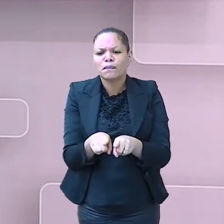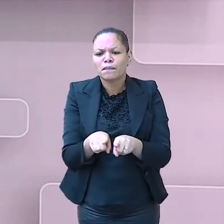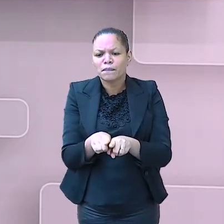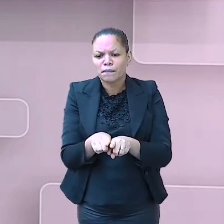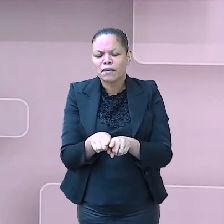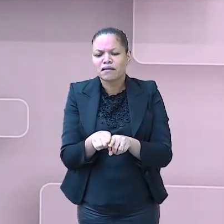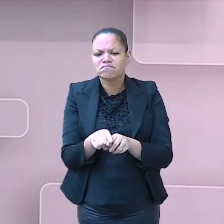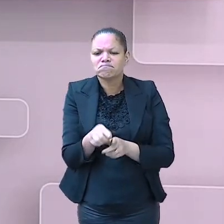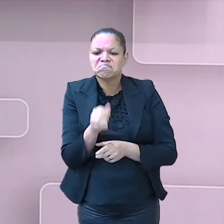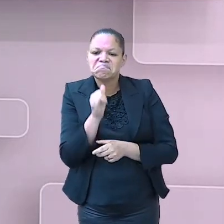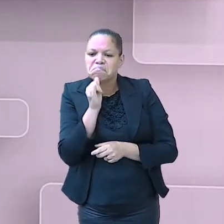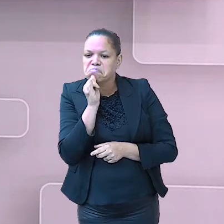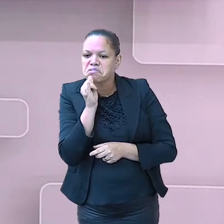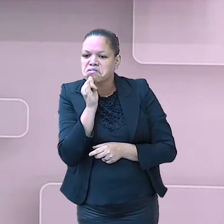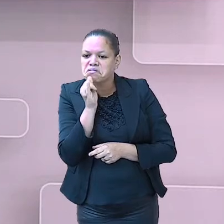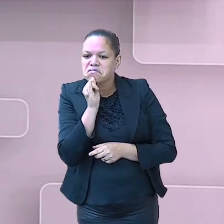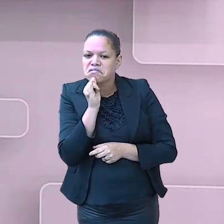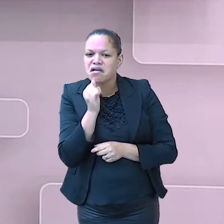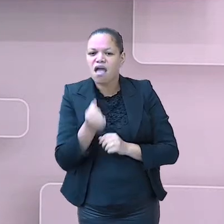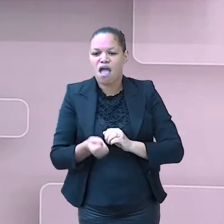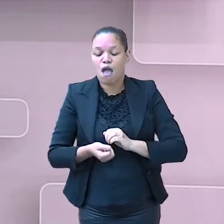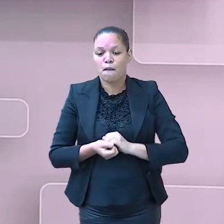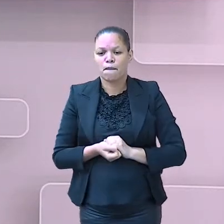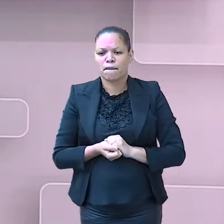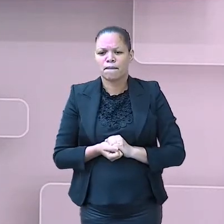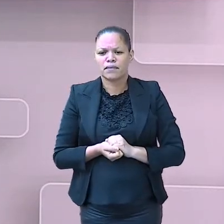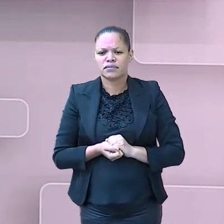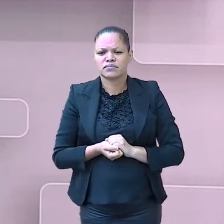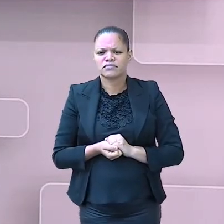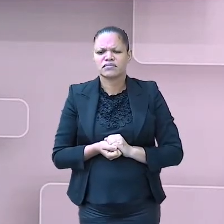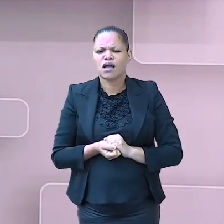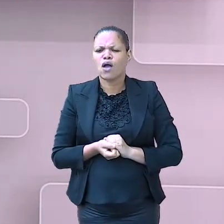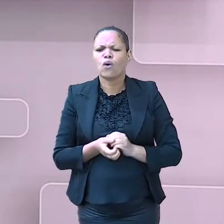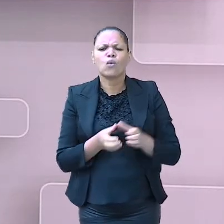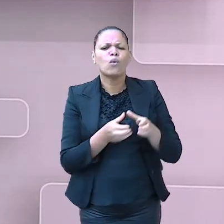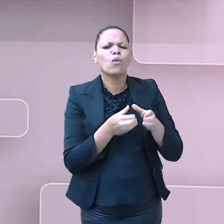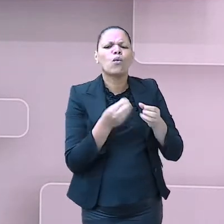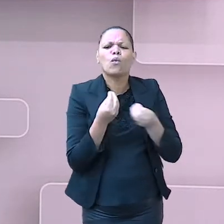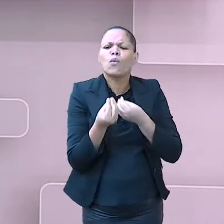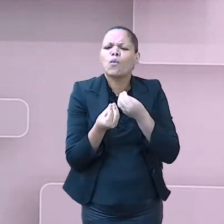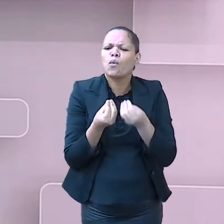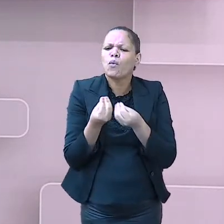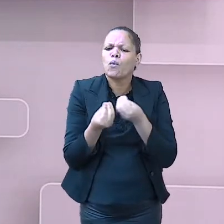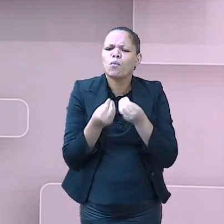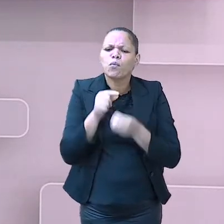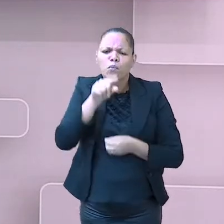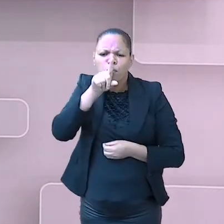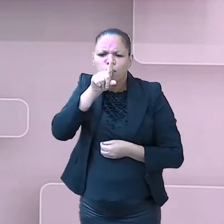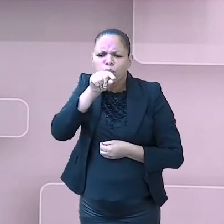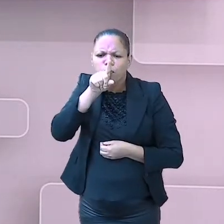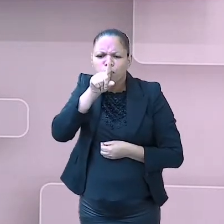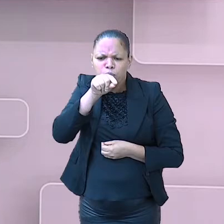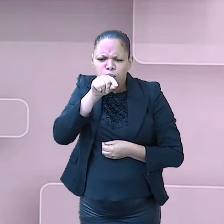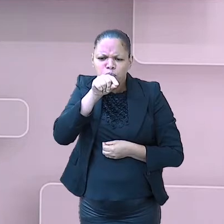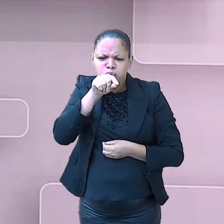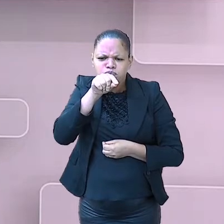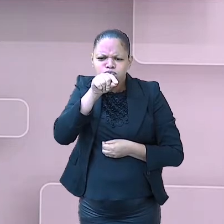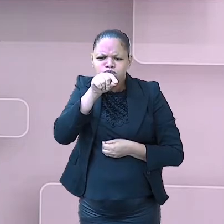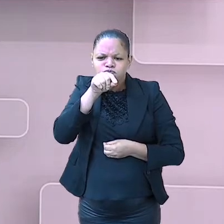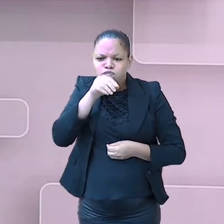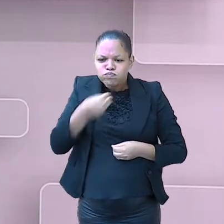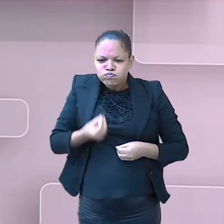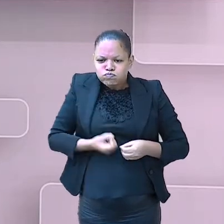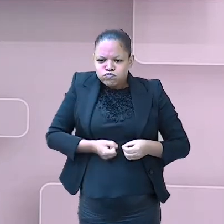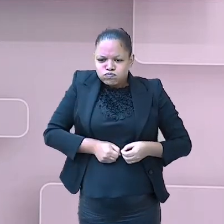excretar, ele excreta lá pela coacla. E o que é essa coacla? É um órgão onde ele